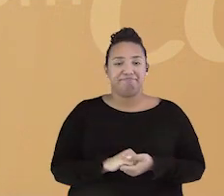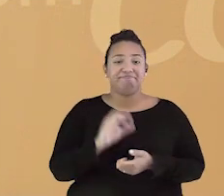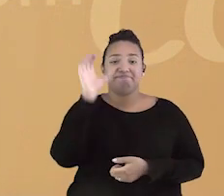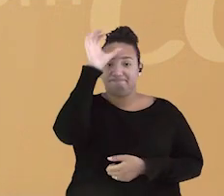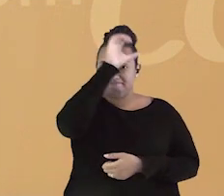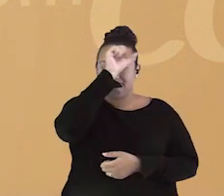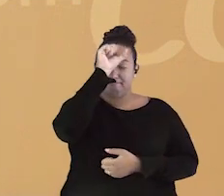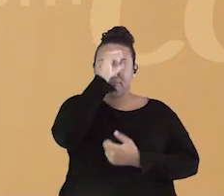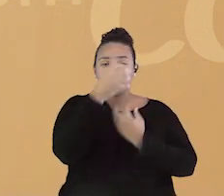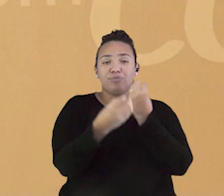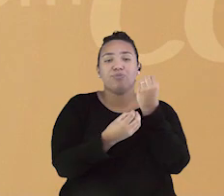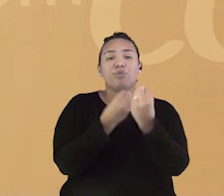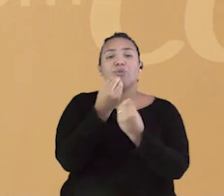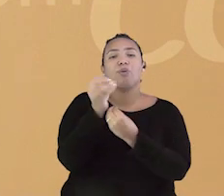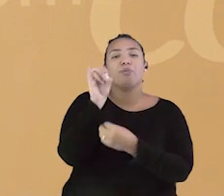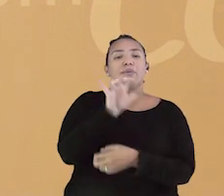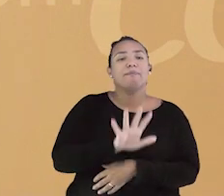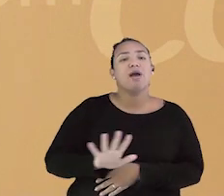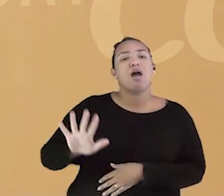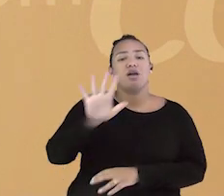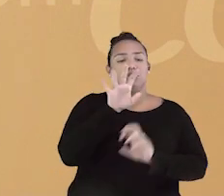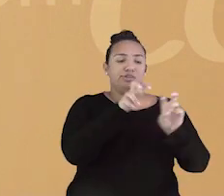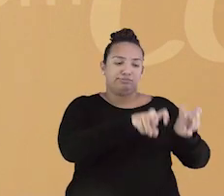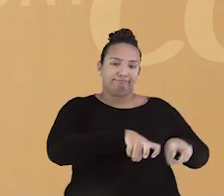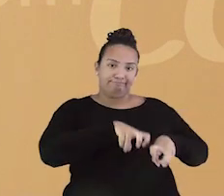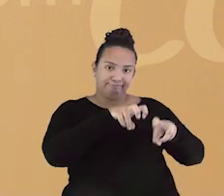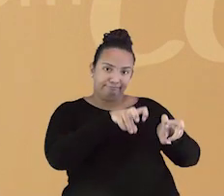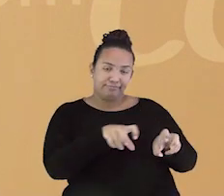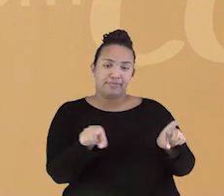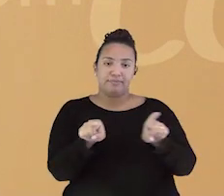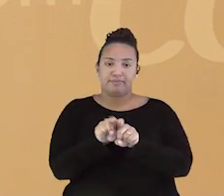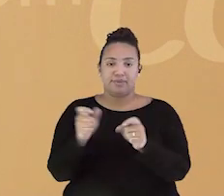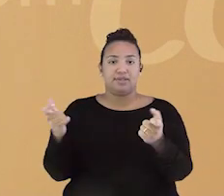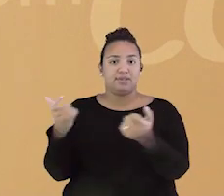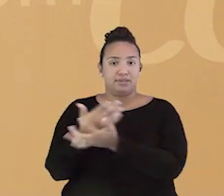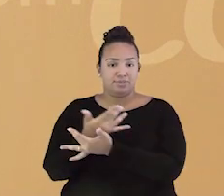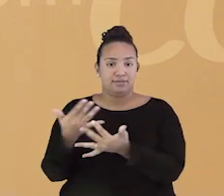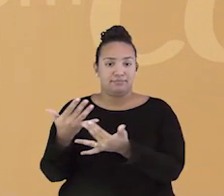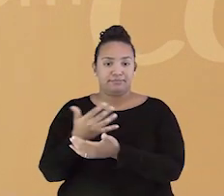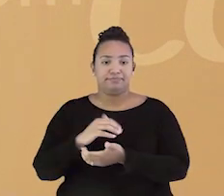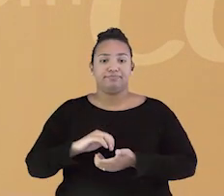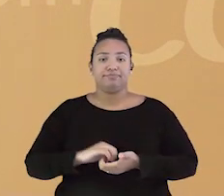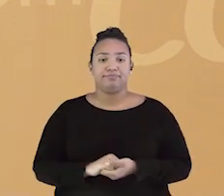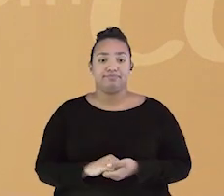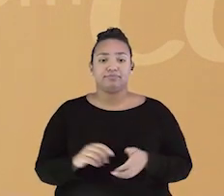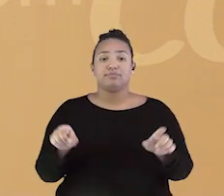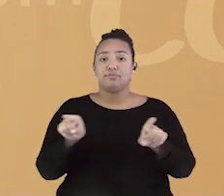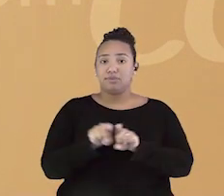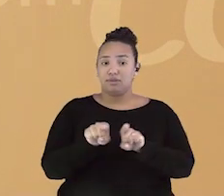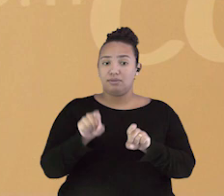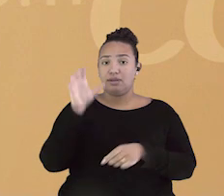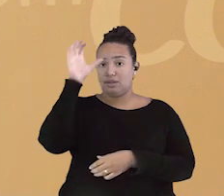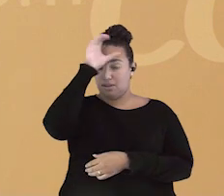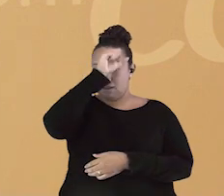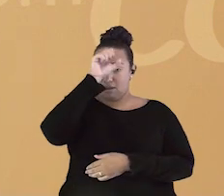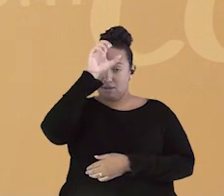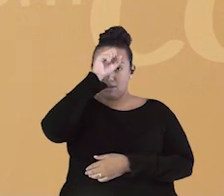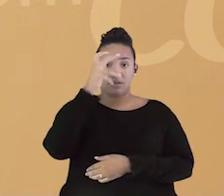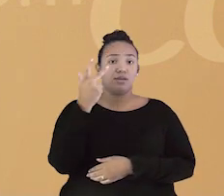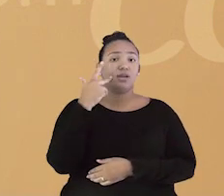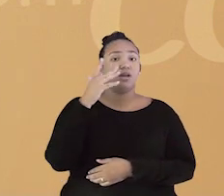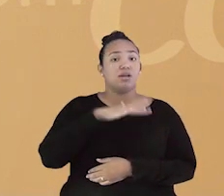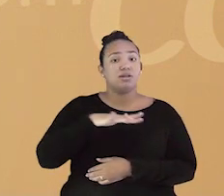a paisagem das áreas rurais e urbanas. Também entendemos que as crianças brincam em todos os